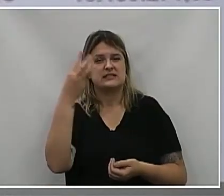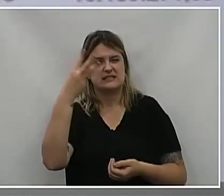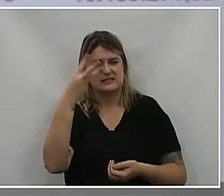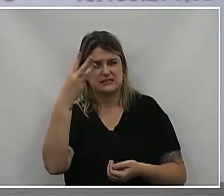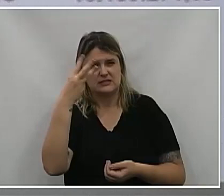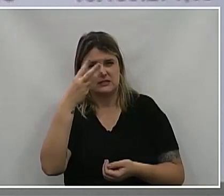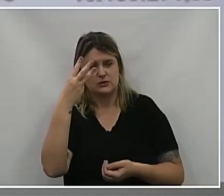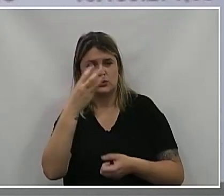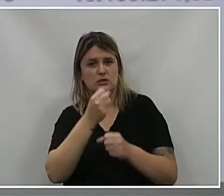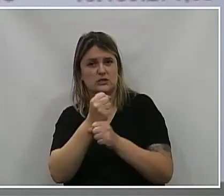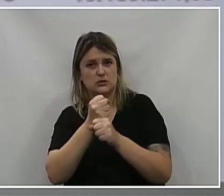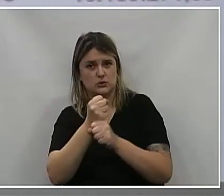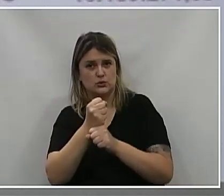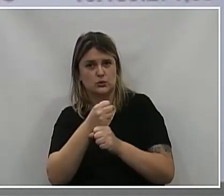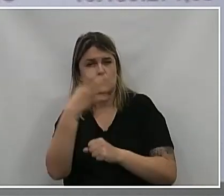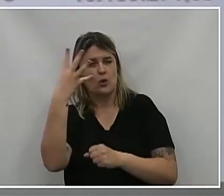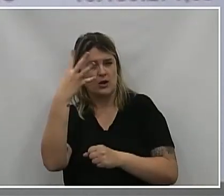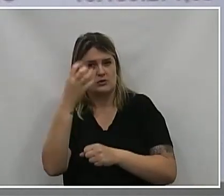terceiro ano,